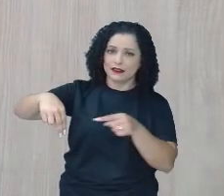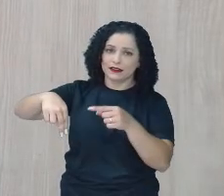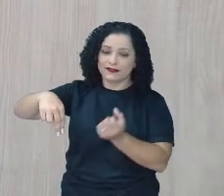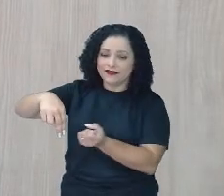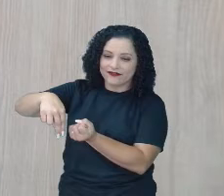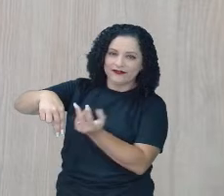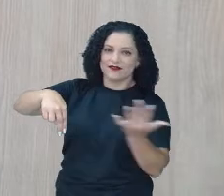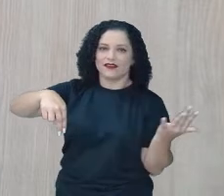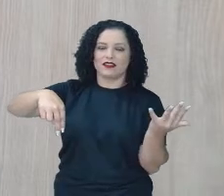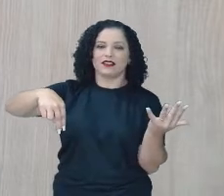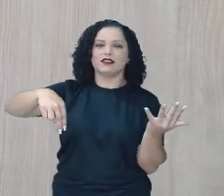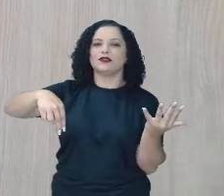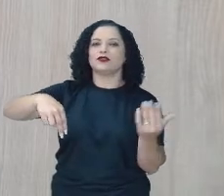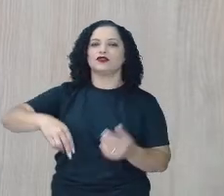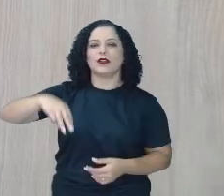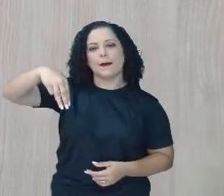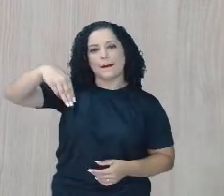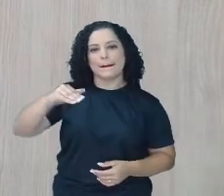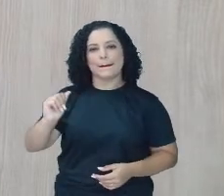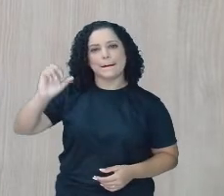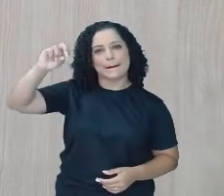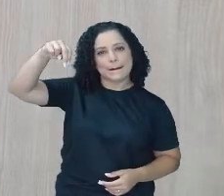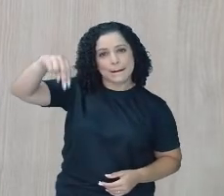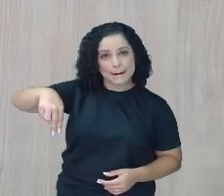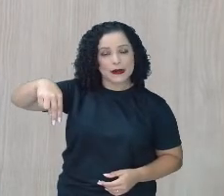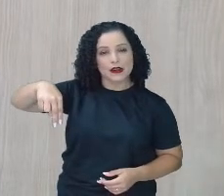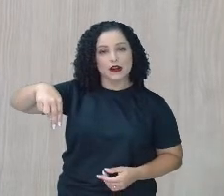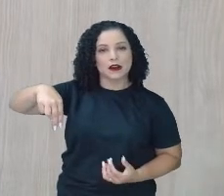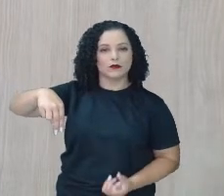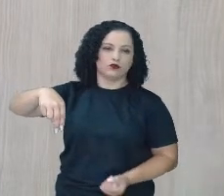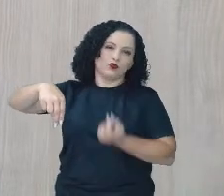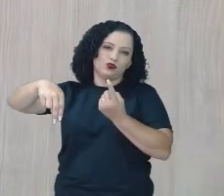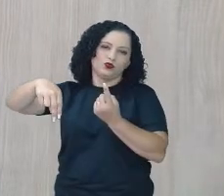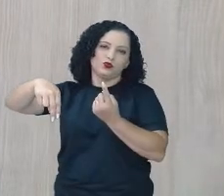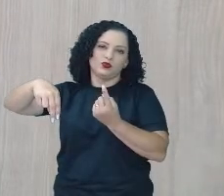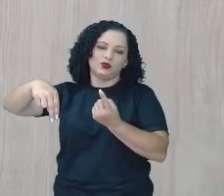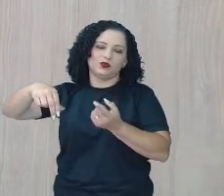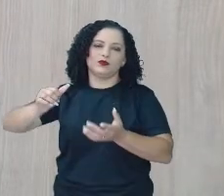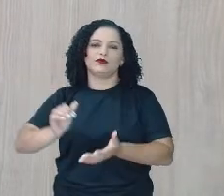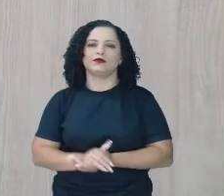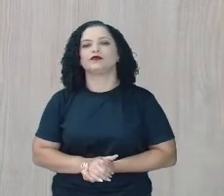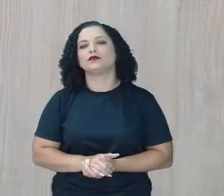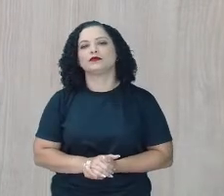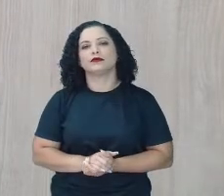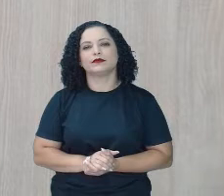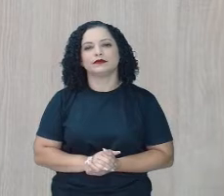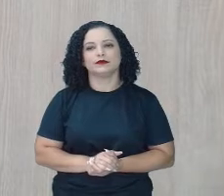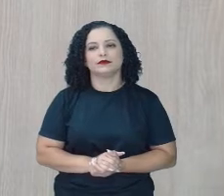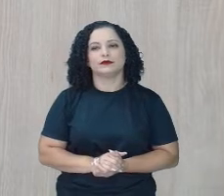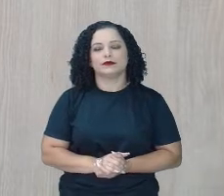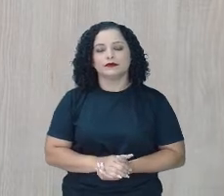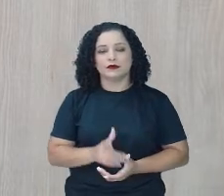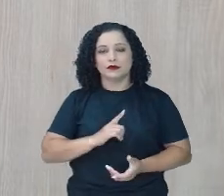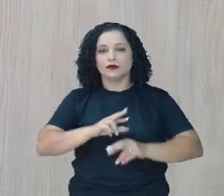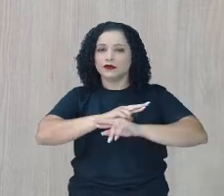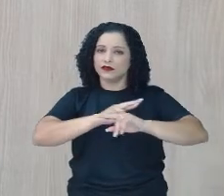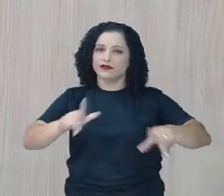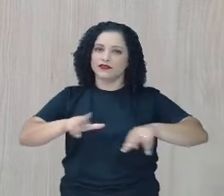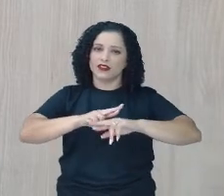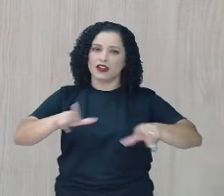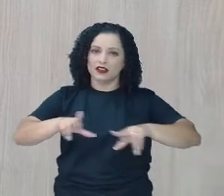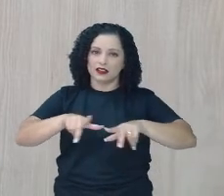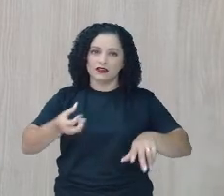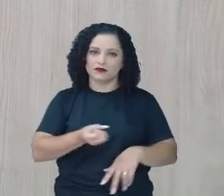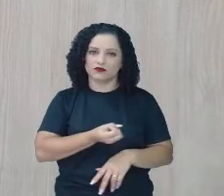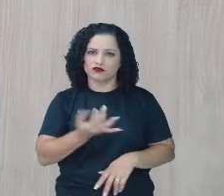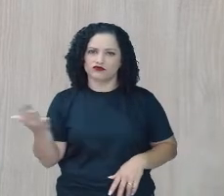mesma pronúncia de main, de principal, né? Em Almost. inglês. Main Avenue, avenida principal. É a mesma pronúncia do plural da